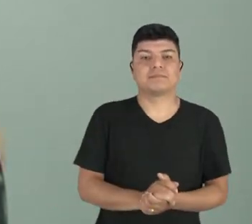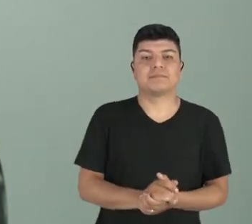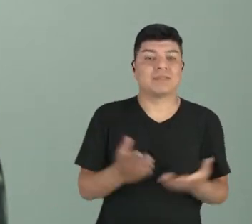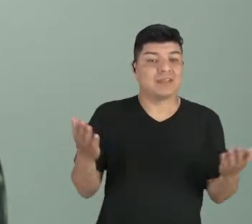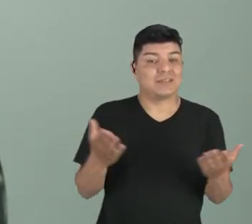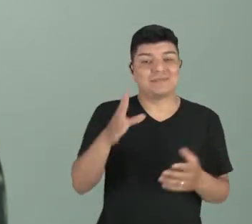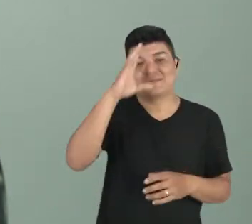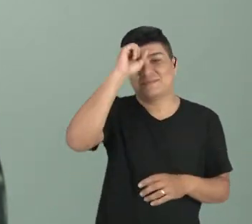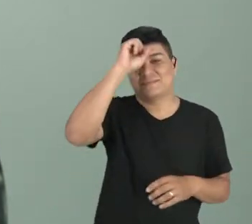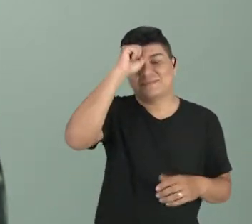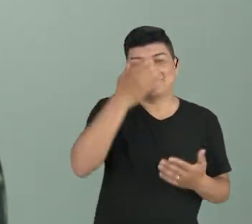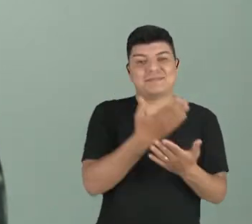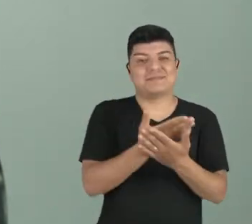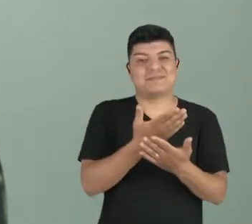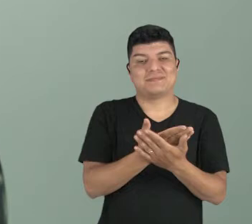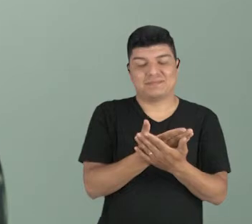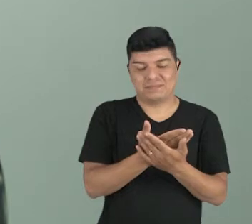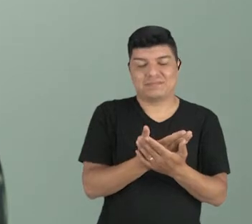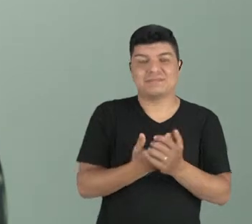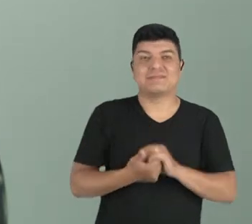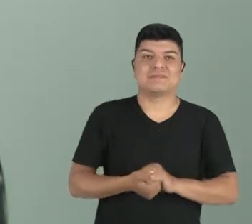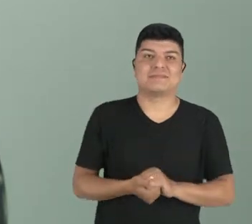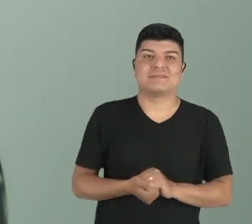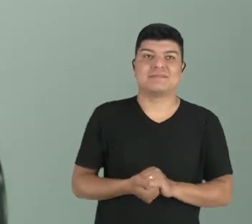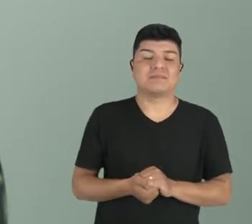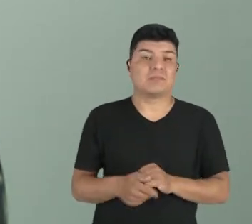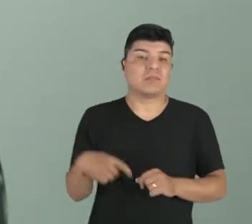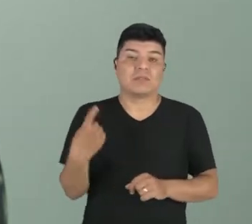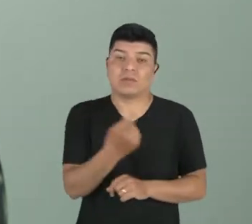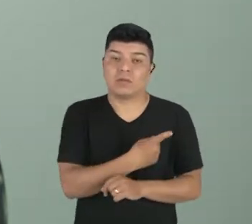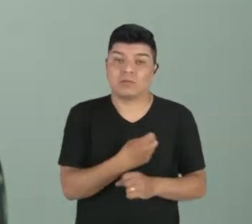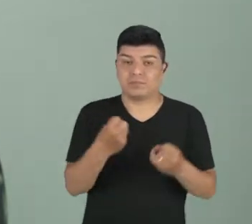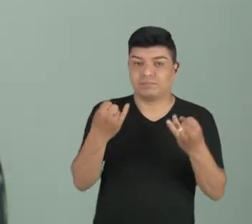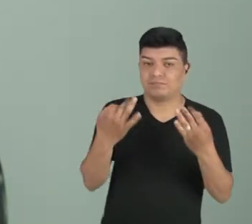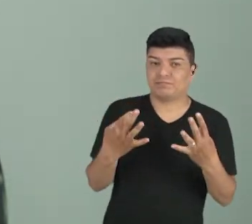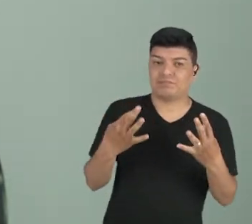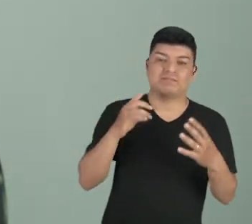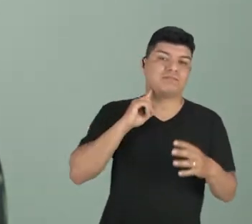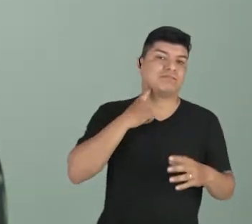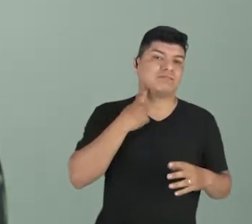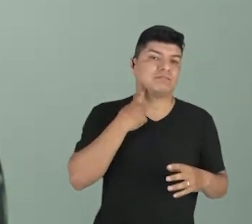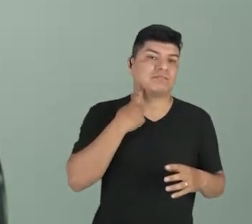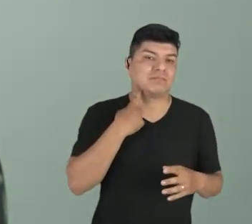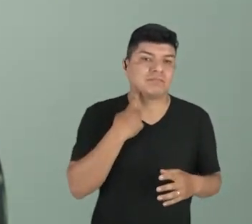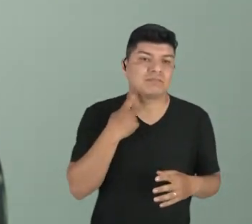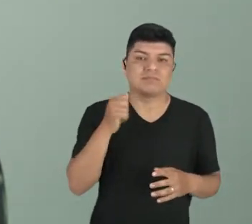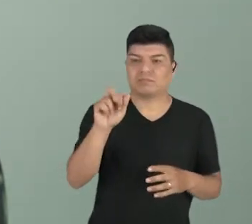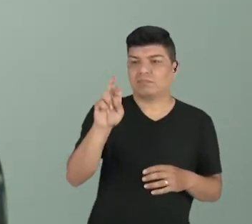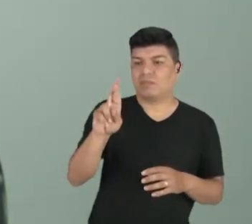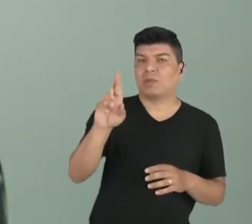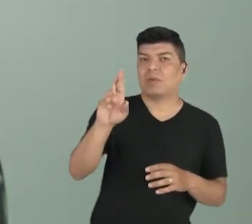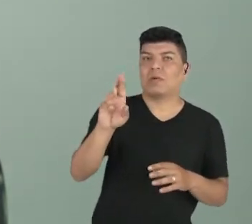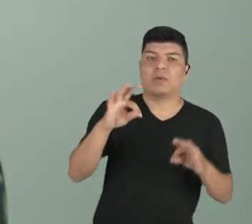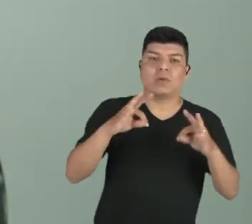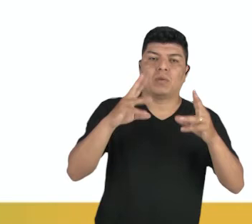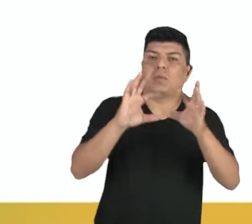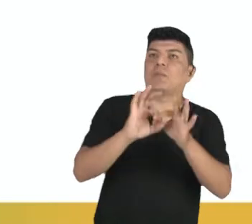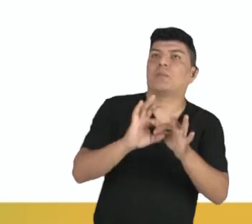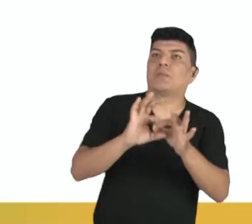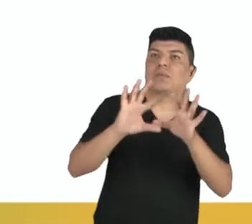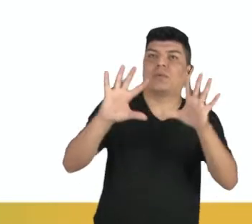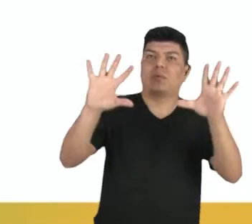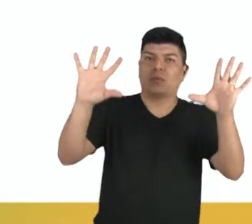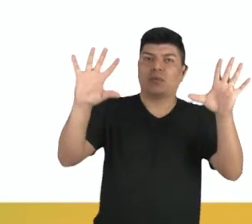isso que você vai aprender na aula de hoje. Quando a gente fala da poluição do ar, é todos os elementos que vão para o espaço